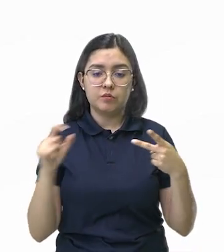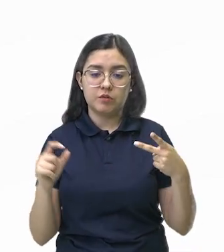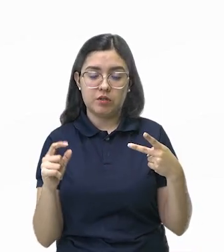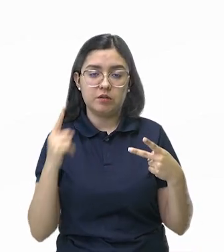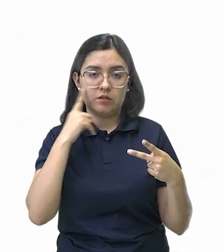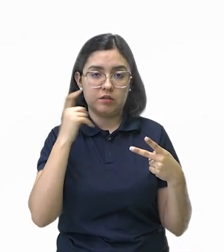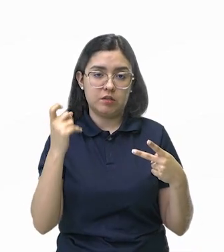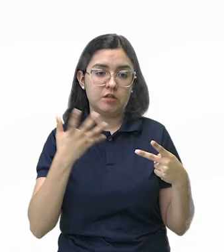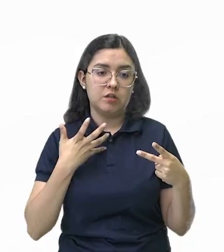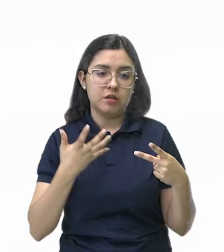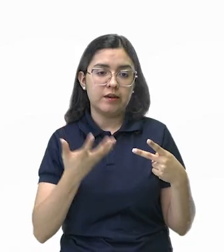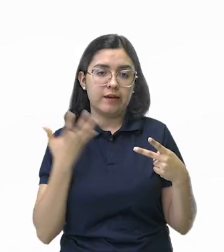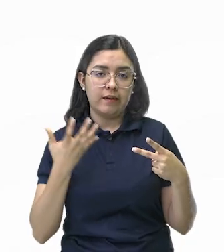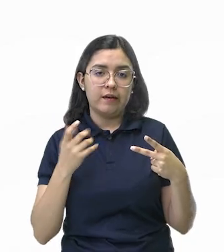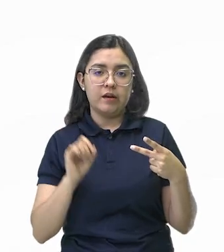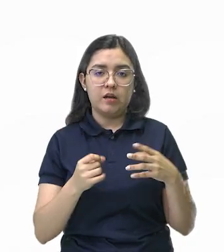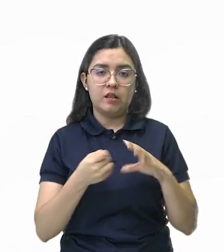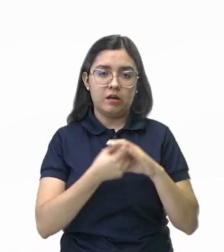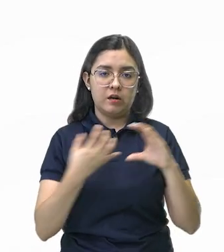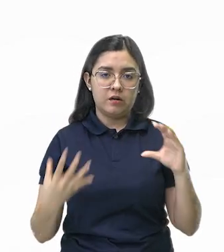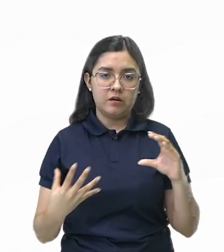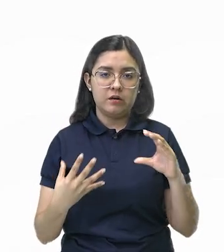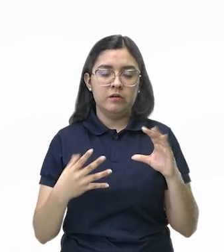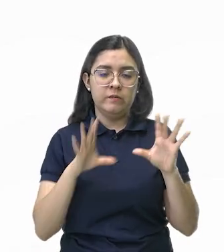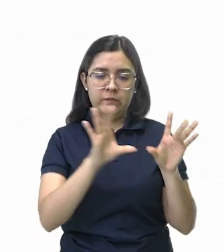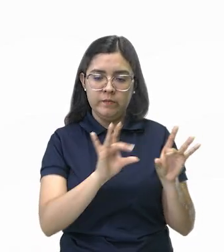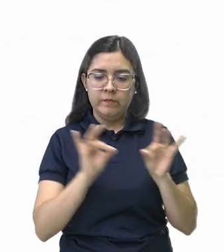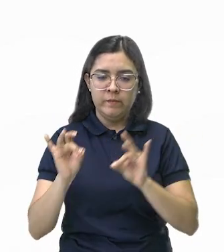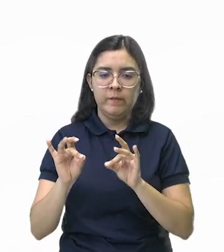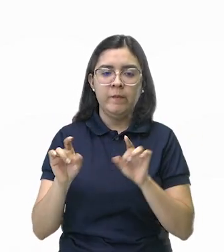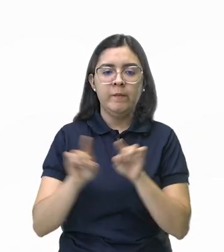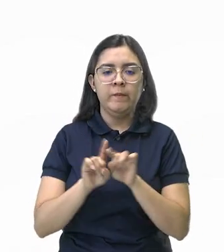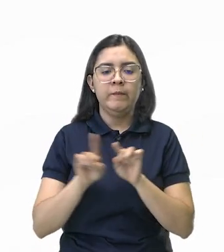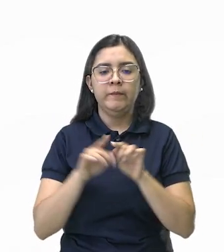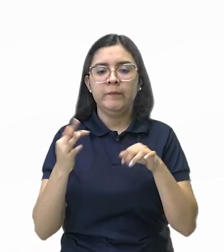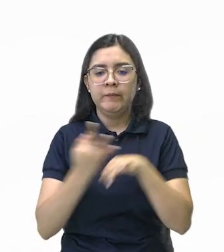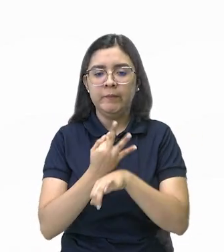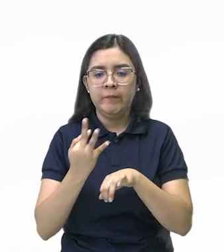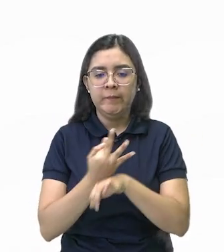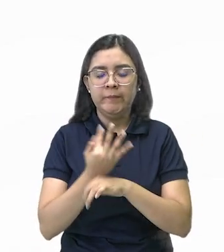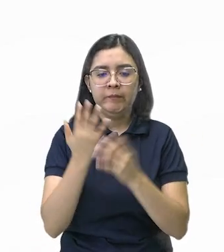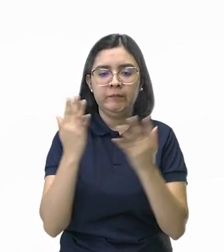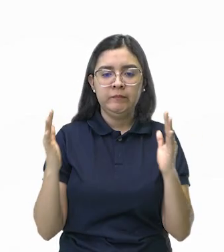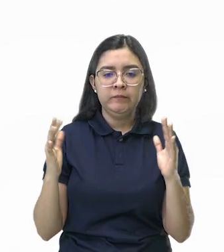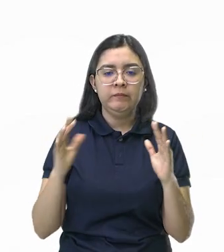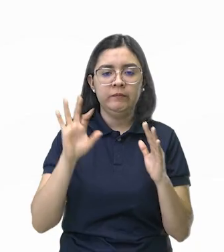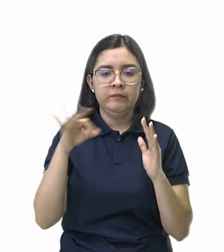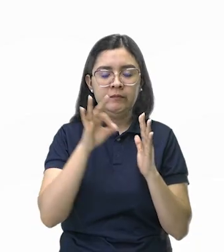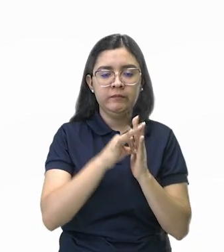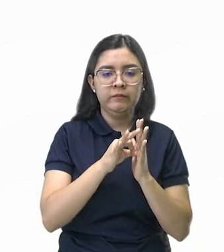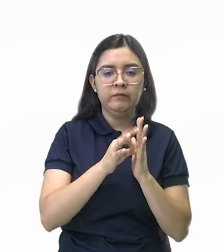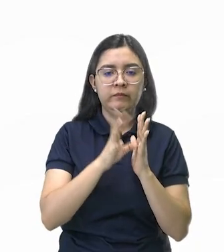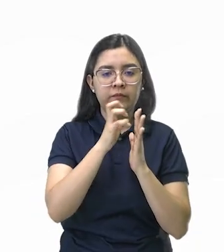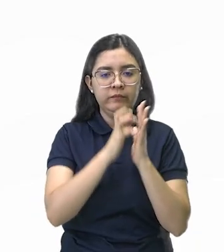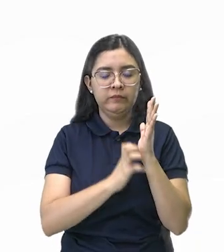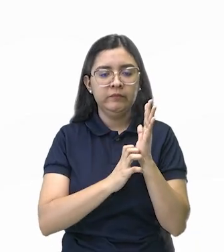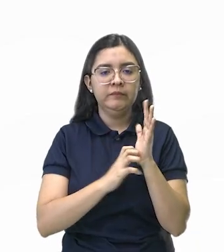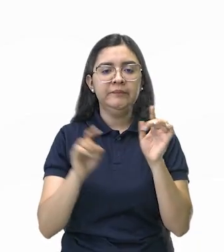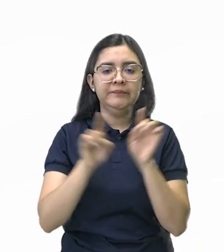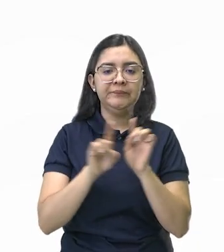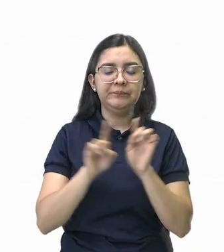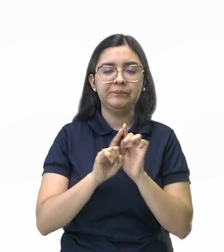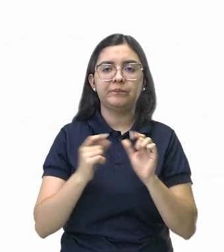né, extrair dele aquela característica, que poderia ser uma resistência a pragas, poderia ser uma resistência a